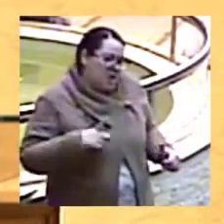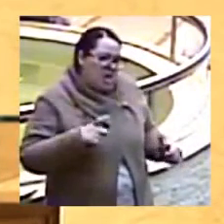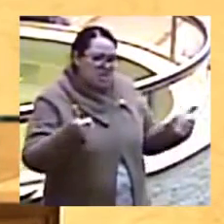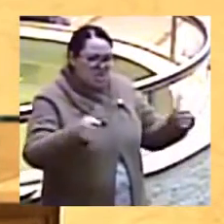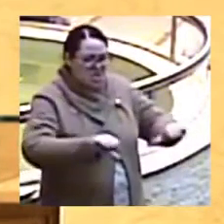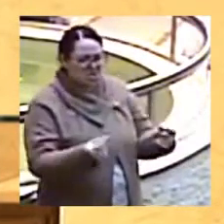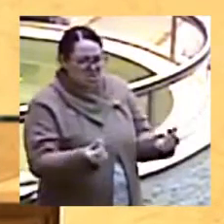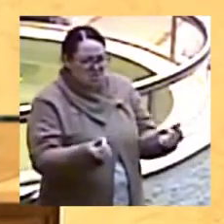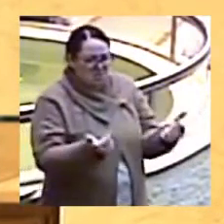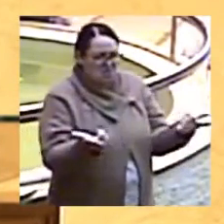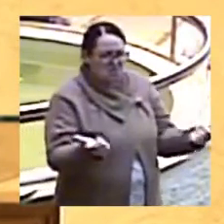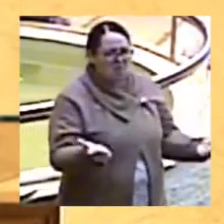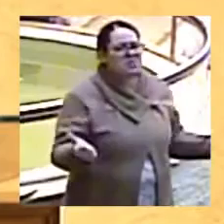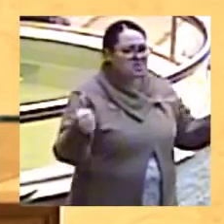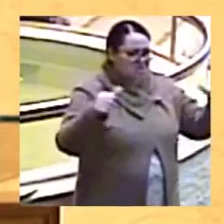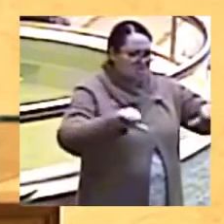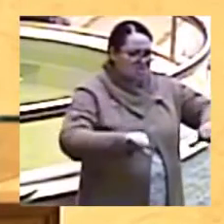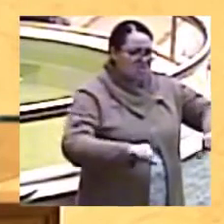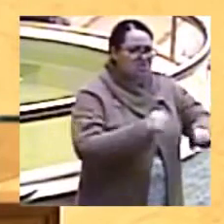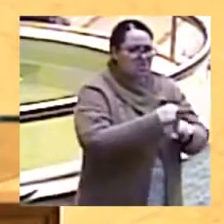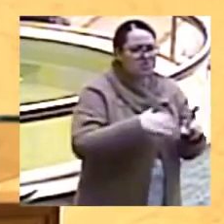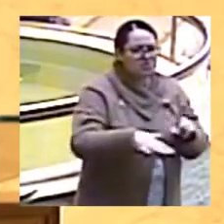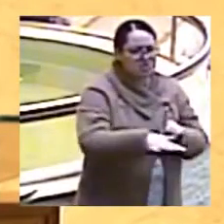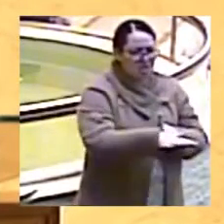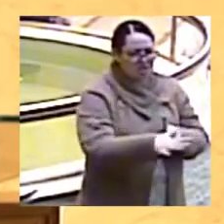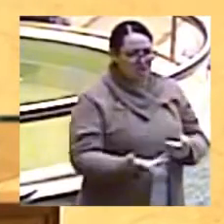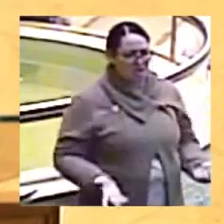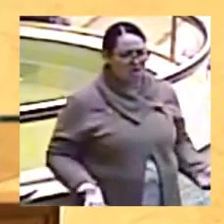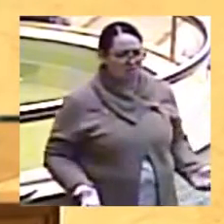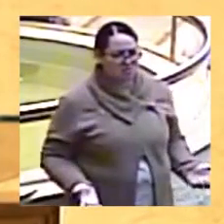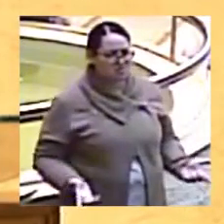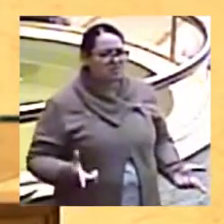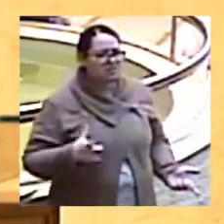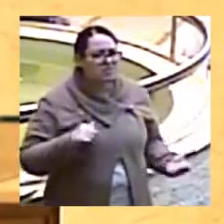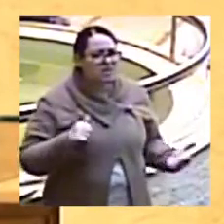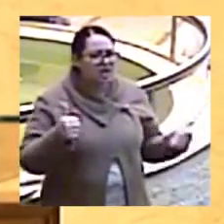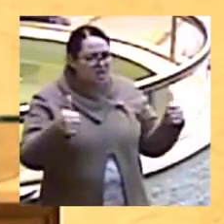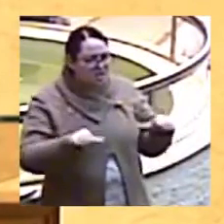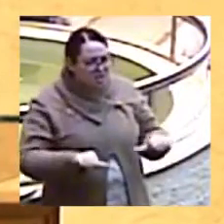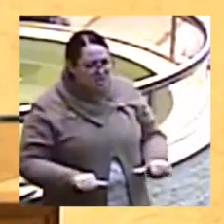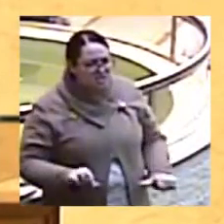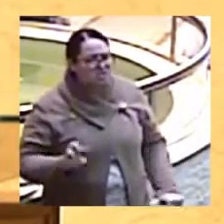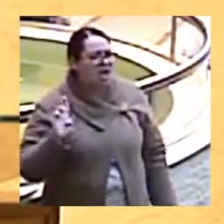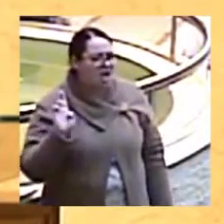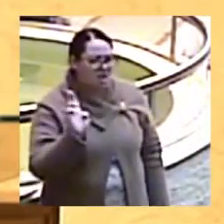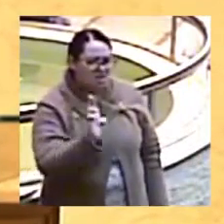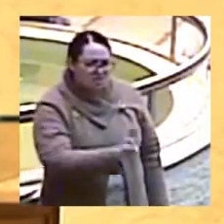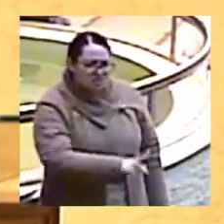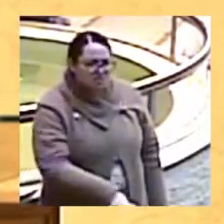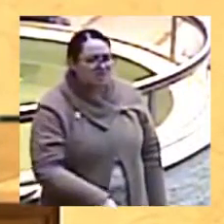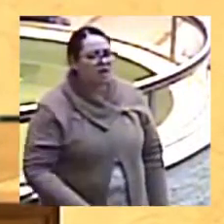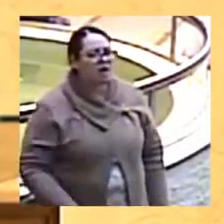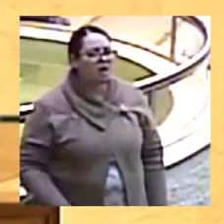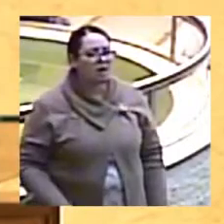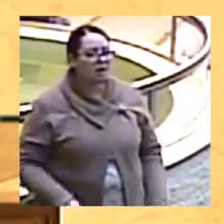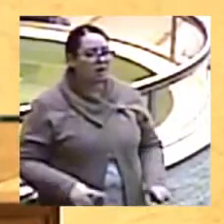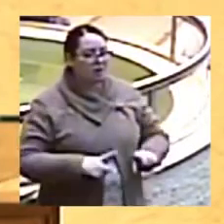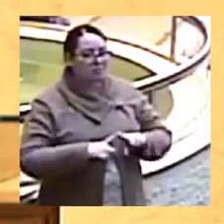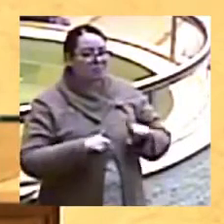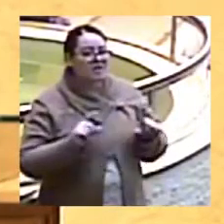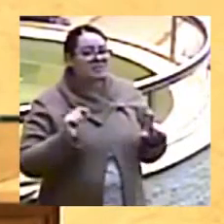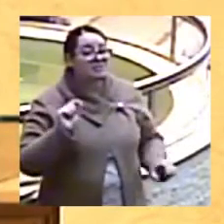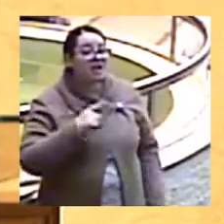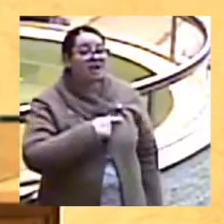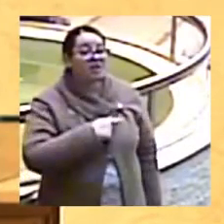a crise, sociedade, existe crise de ética, existe crise religiosa, mas, lá, aquele que governa, não tem